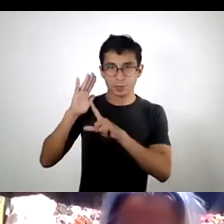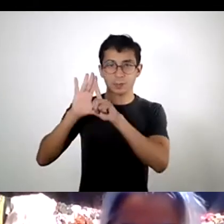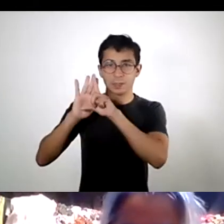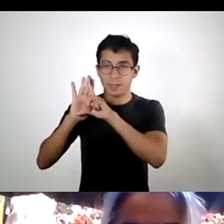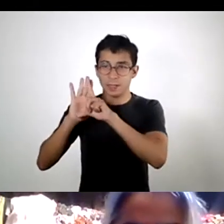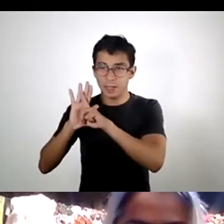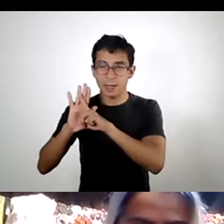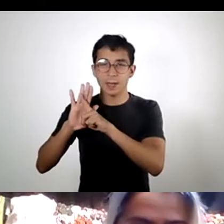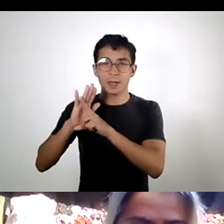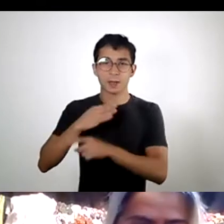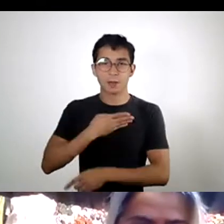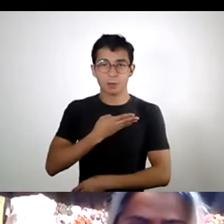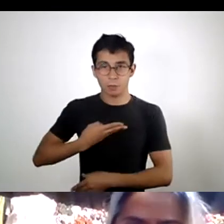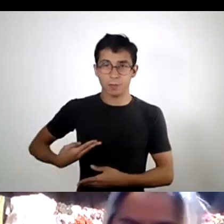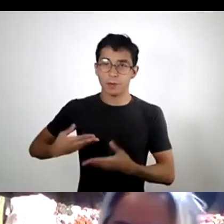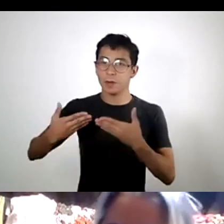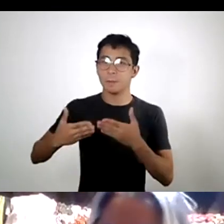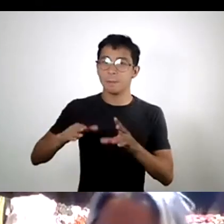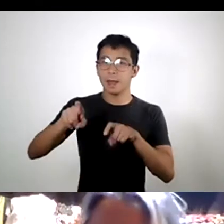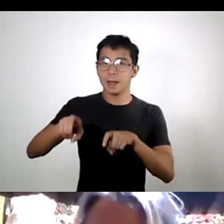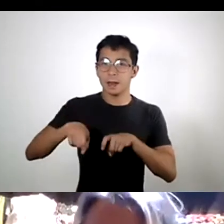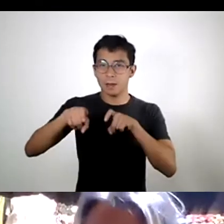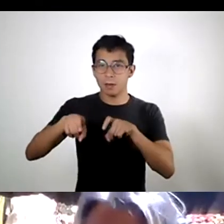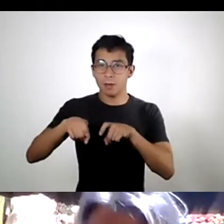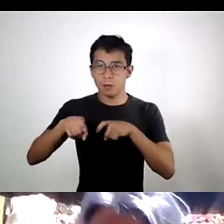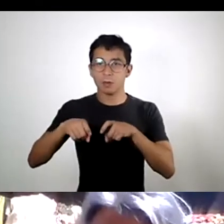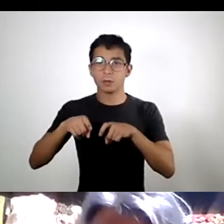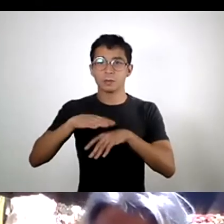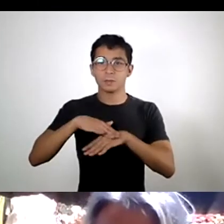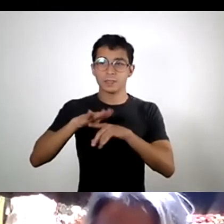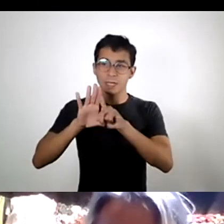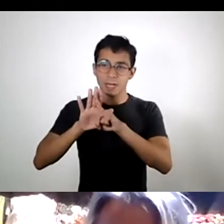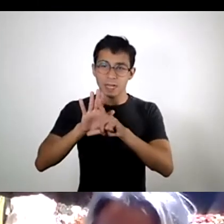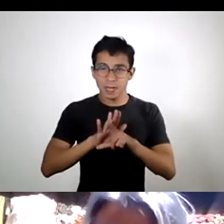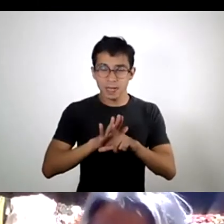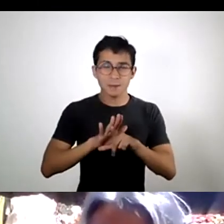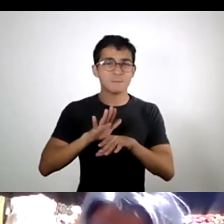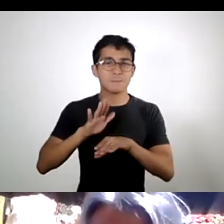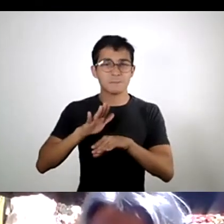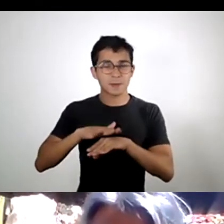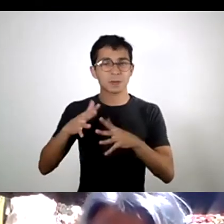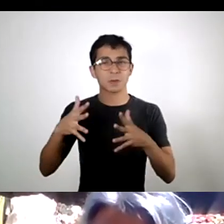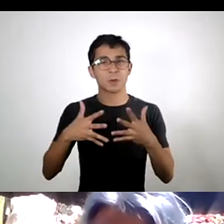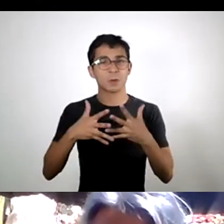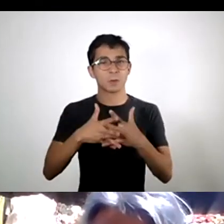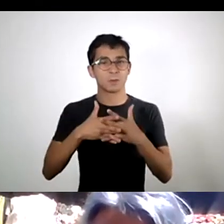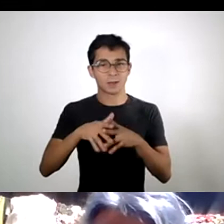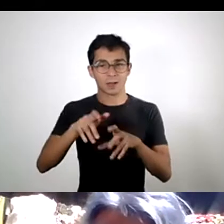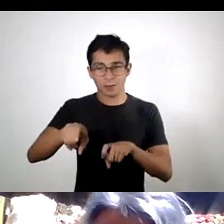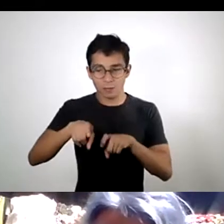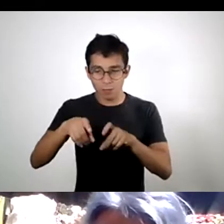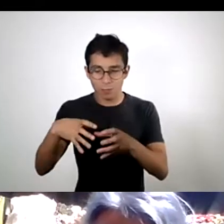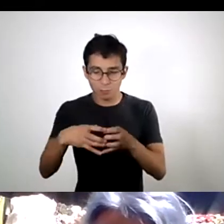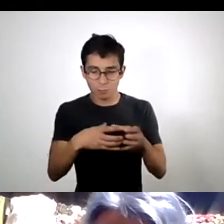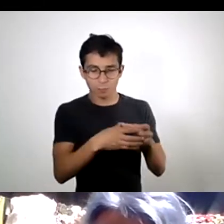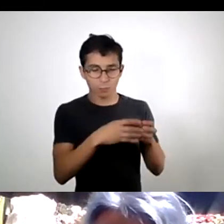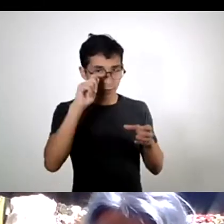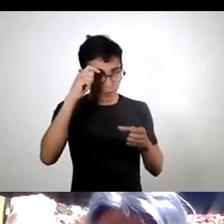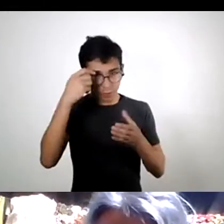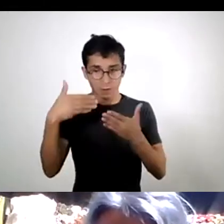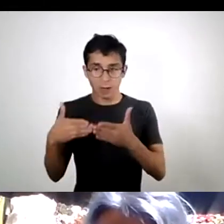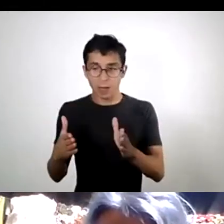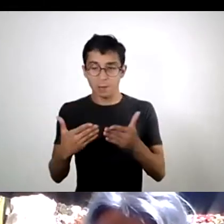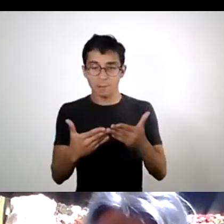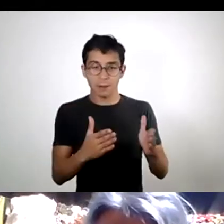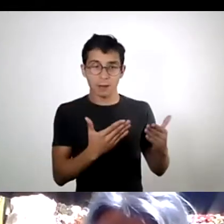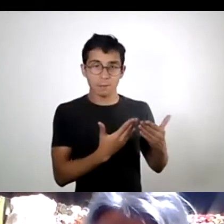autorizavam a abertura da roça, começou a dificultar a abertura das roças das comunidades quilombolas, porque você tem